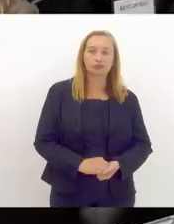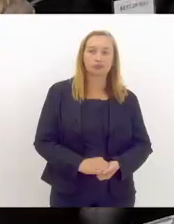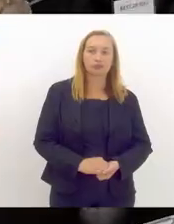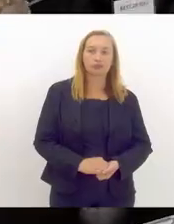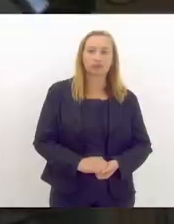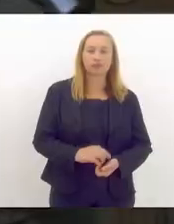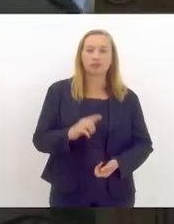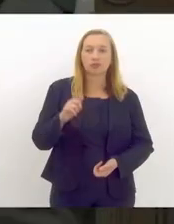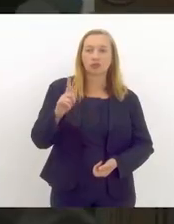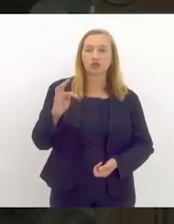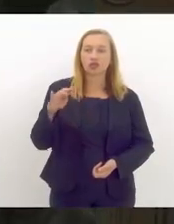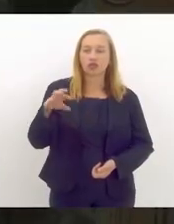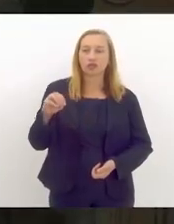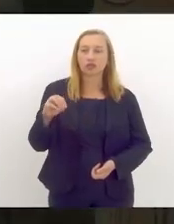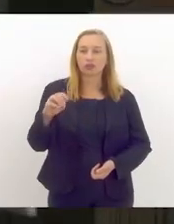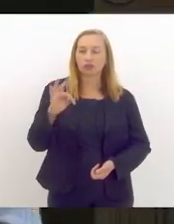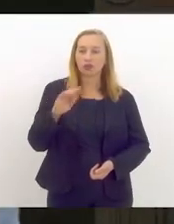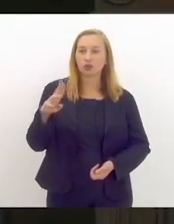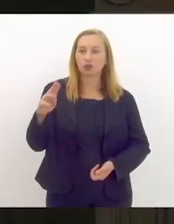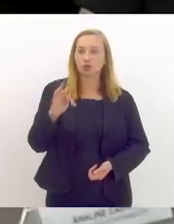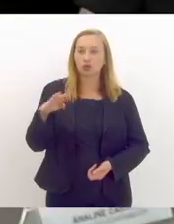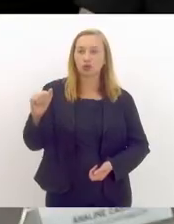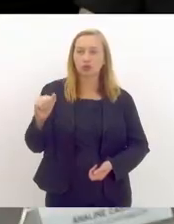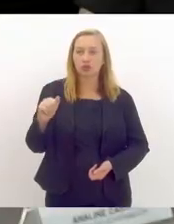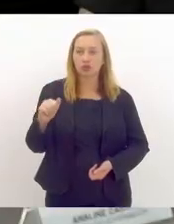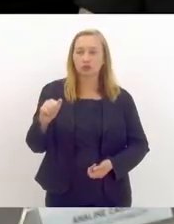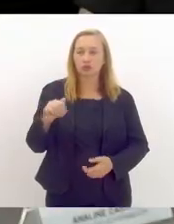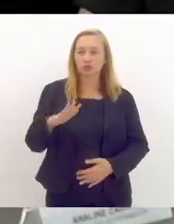Gustavo Tutuca. Assim o prometo.